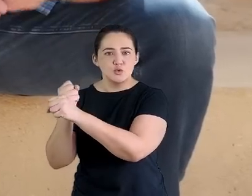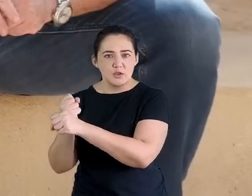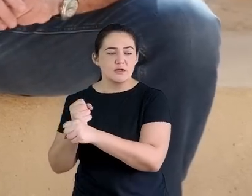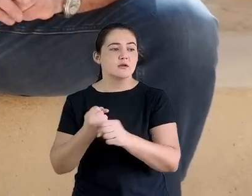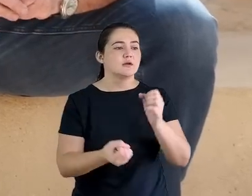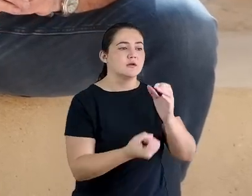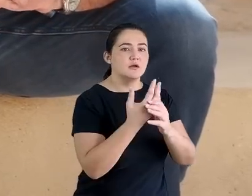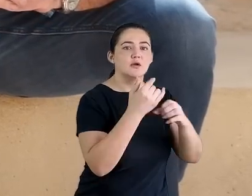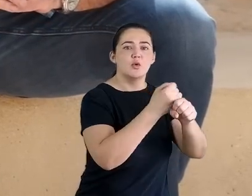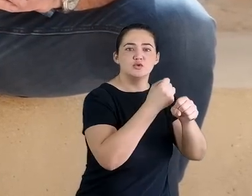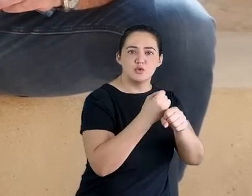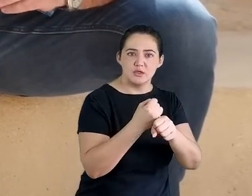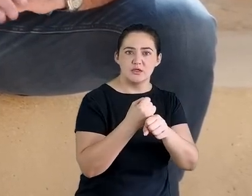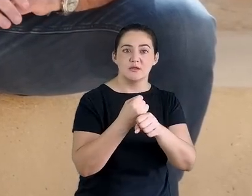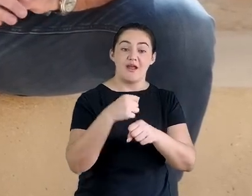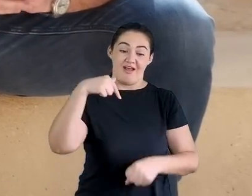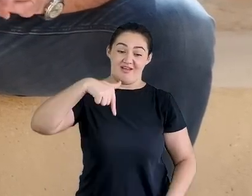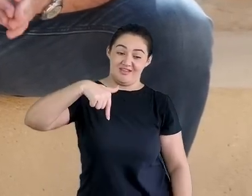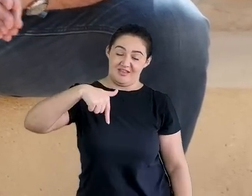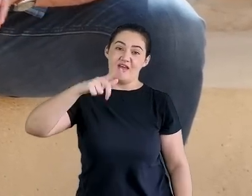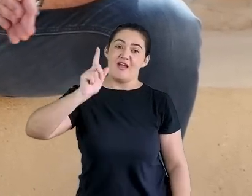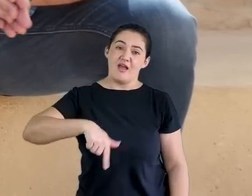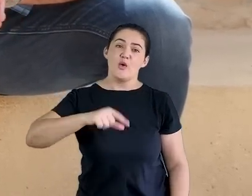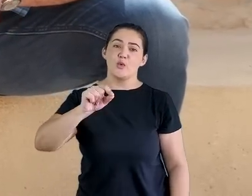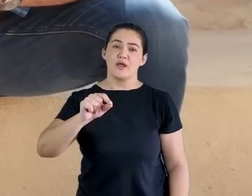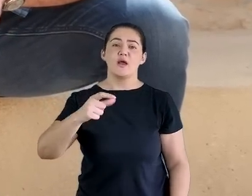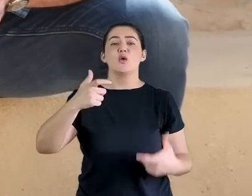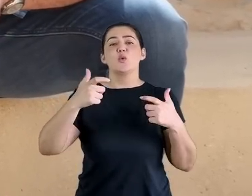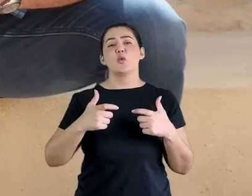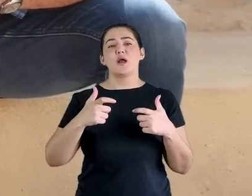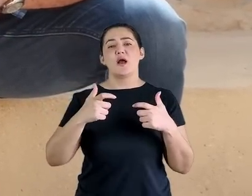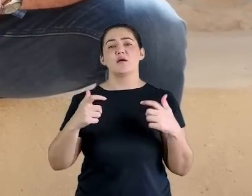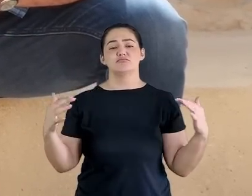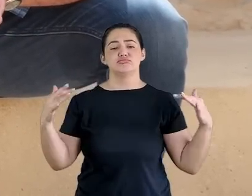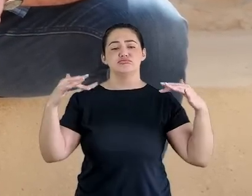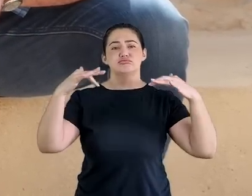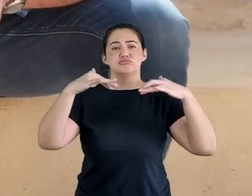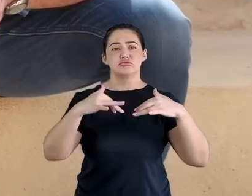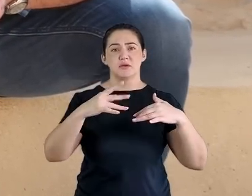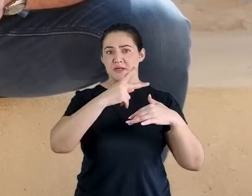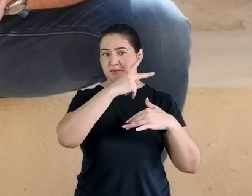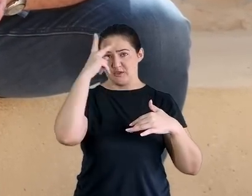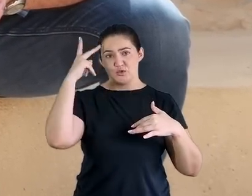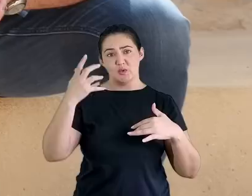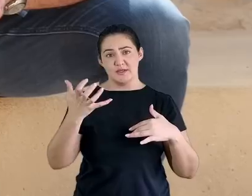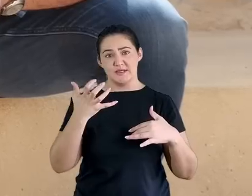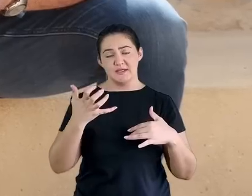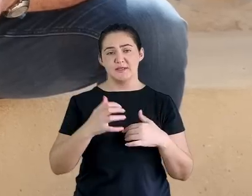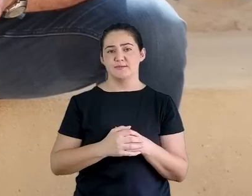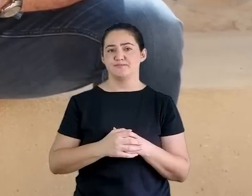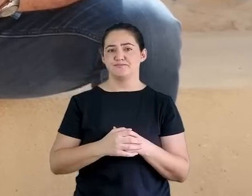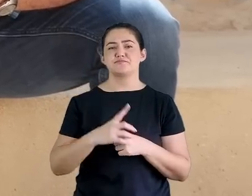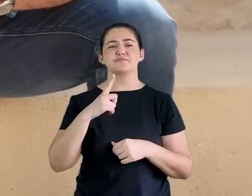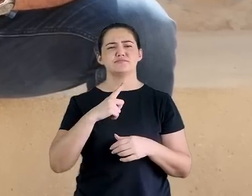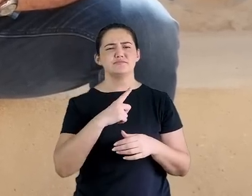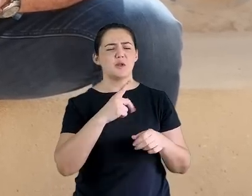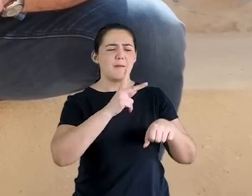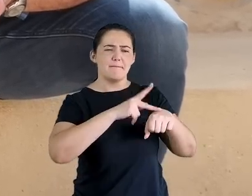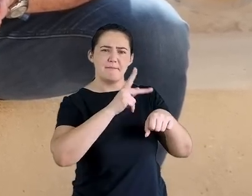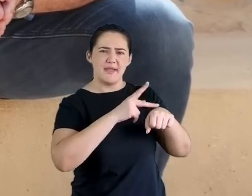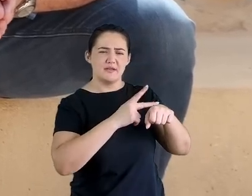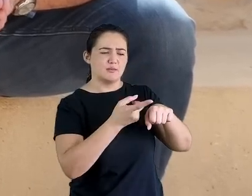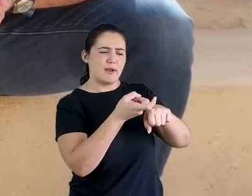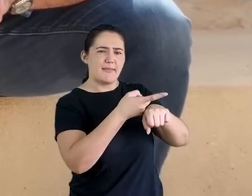vila que estava localizada ali. Temos uma inscrição muito famosa que foi encontrada na cidade de Davi, em